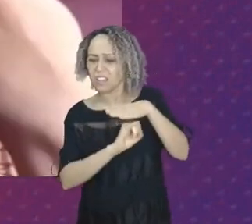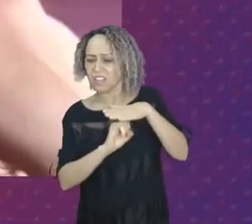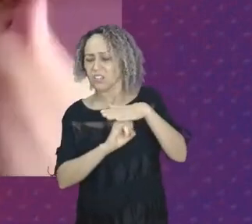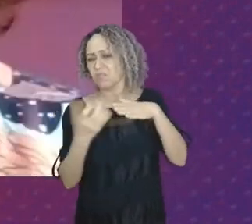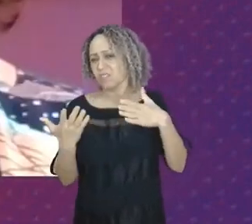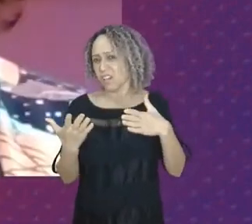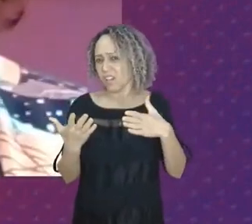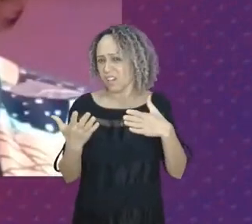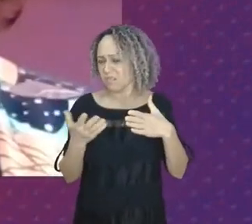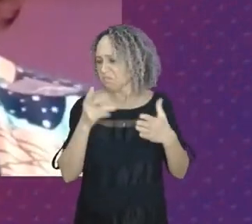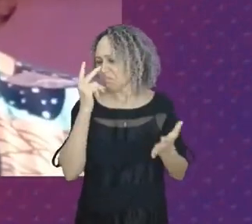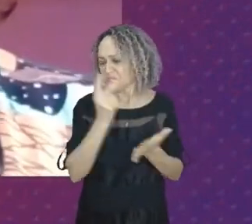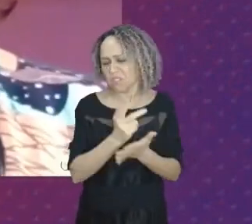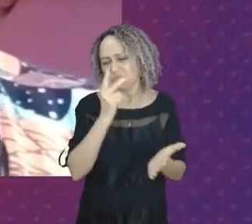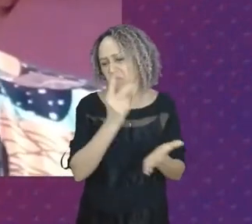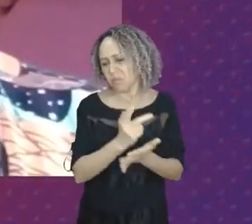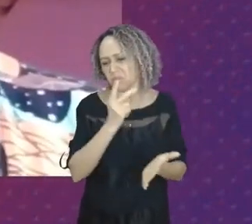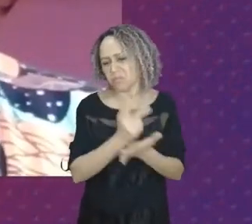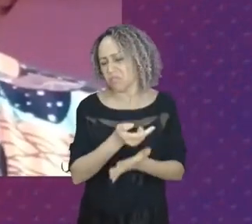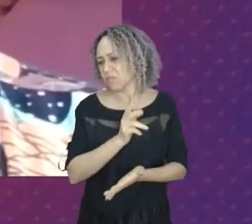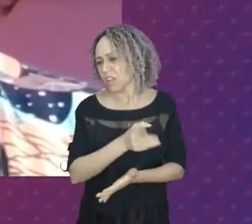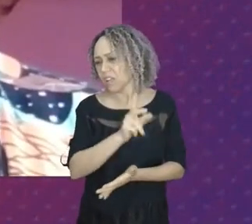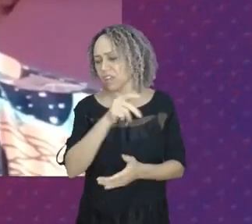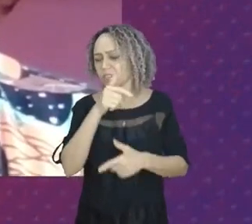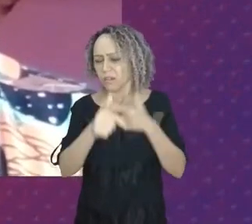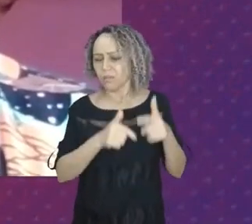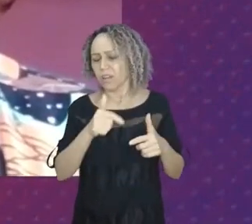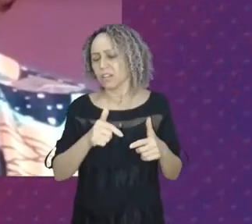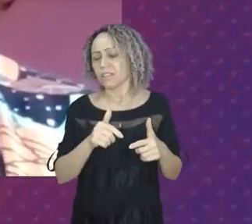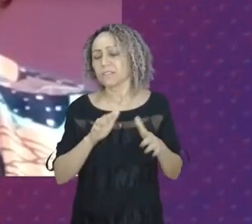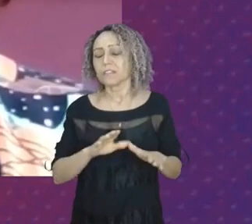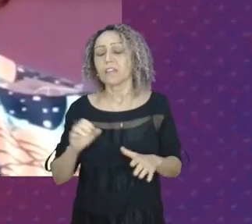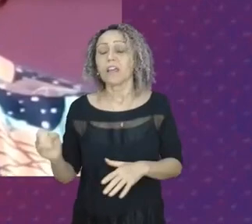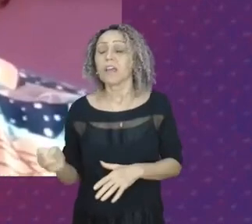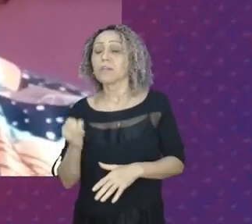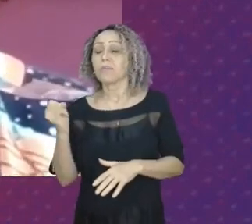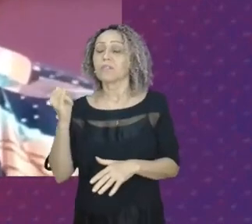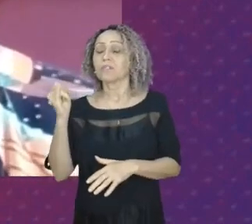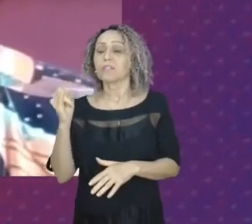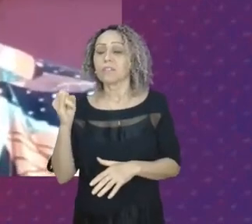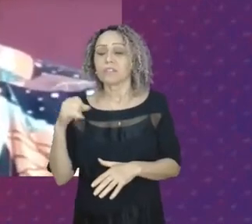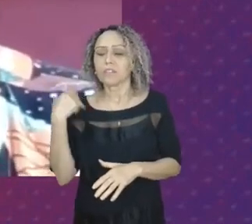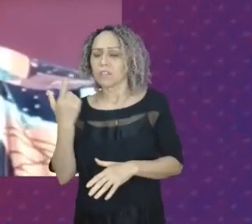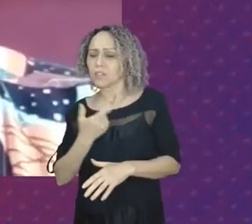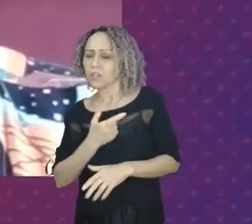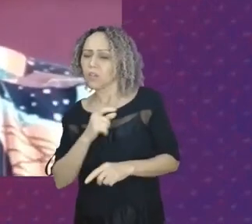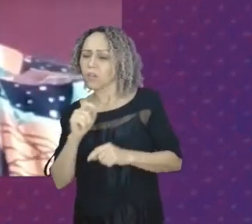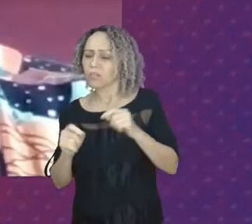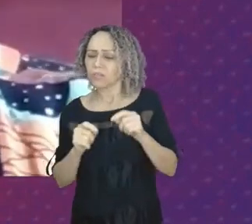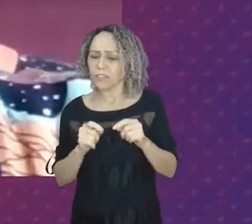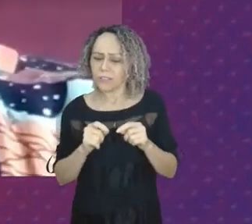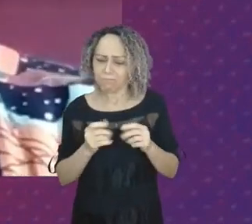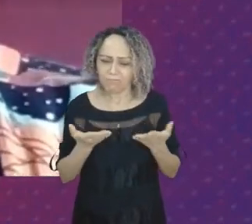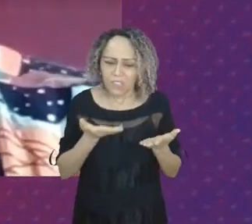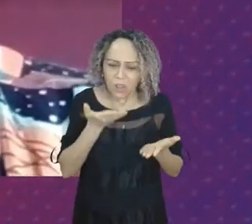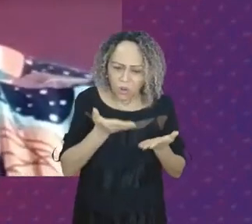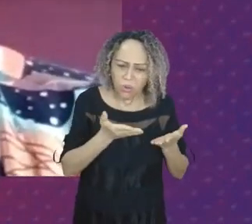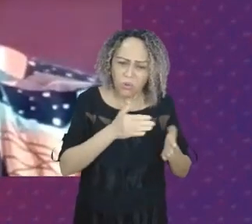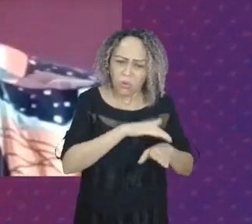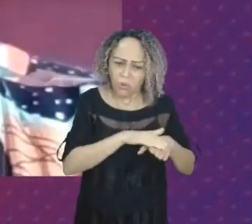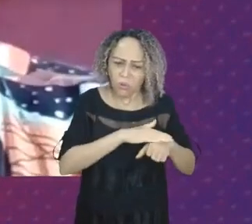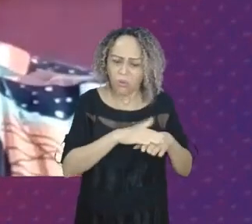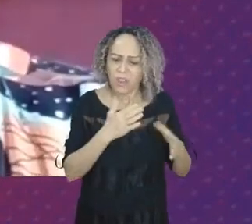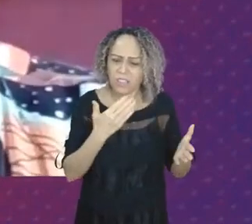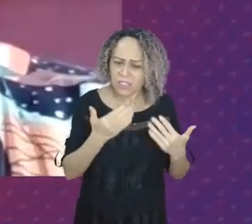das políticas governamentais, é importante que a gente faça essa sensibilização e que a gente consiga ali